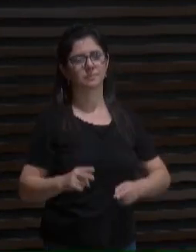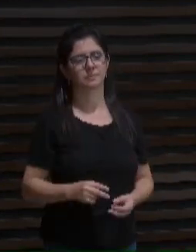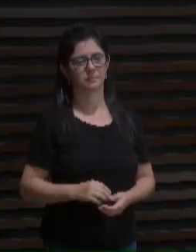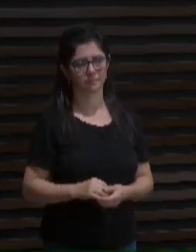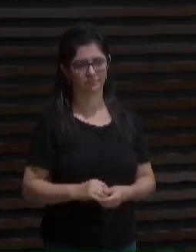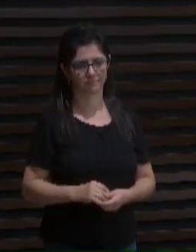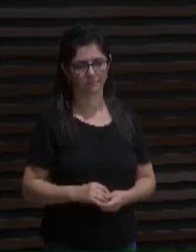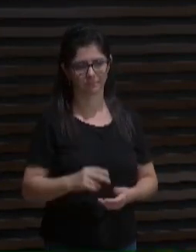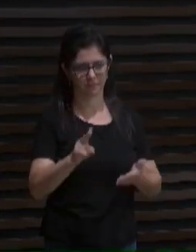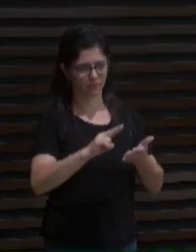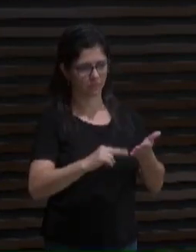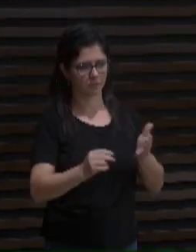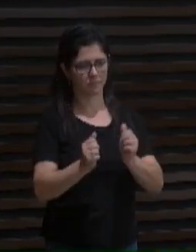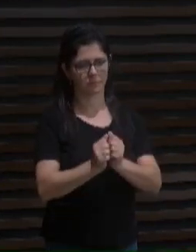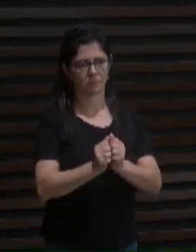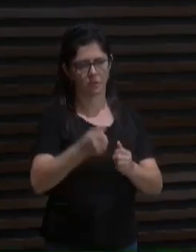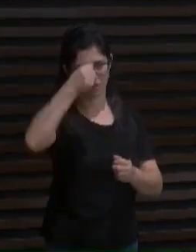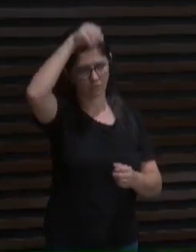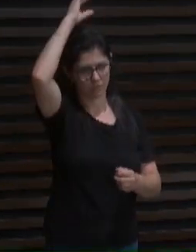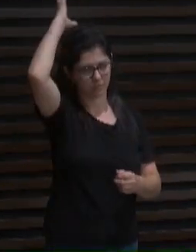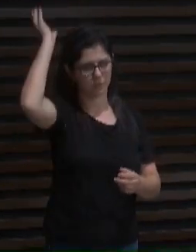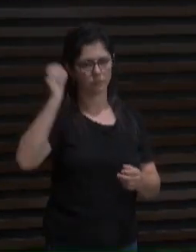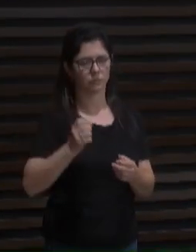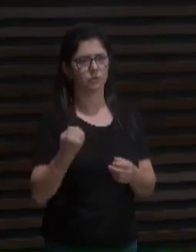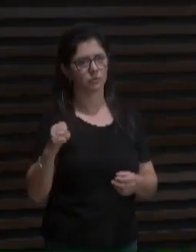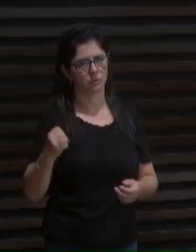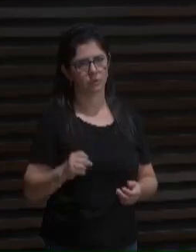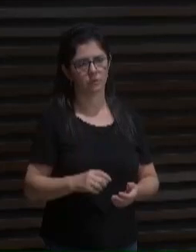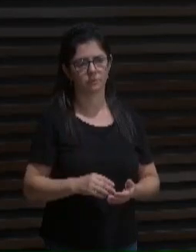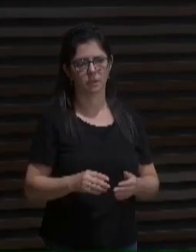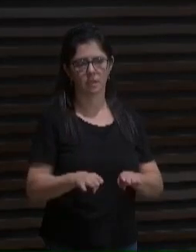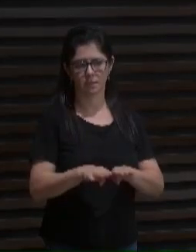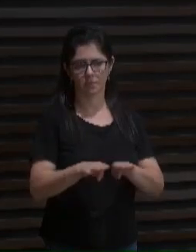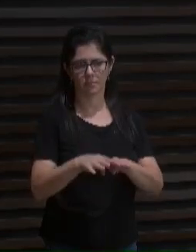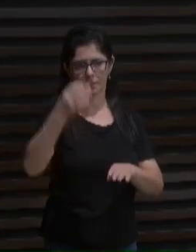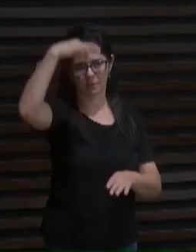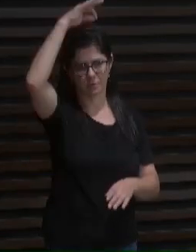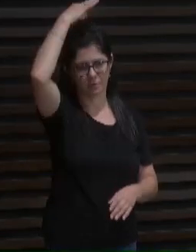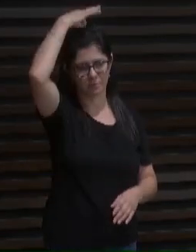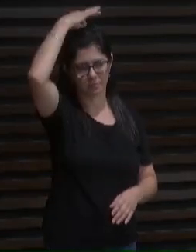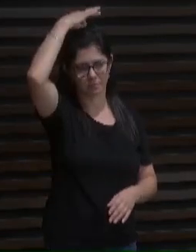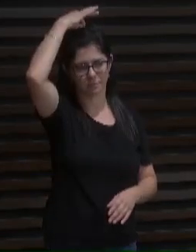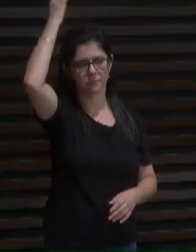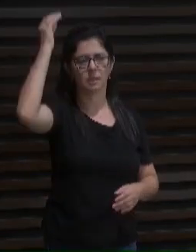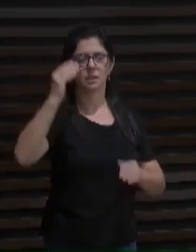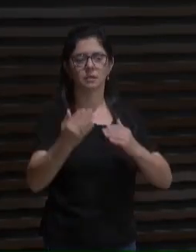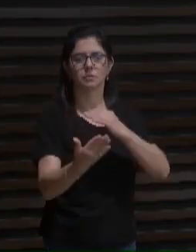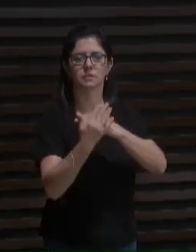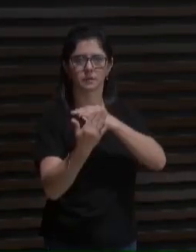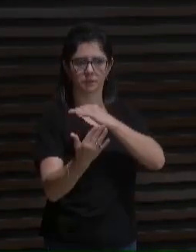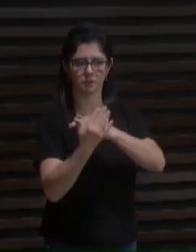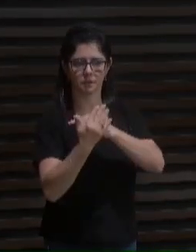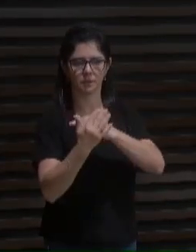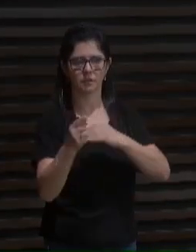ler junto aqui Romanos 8:26. Também o Espírito semelhantemente nos assiste